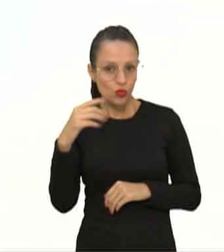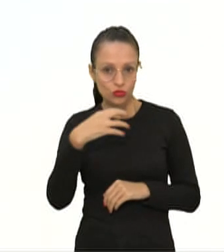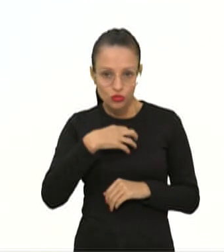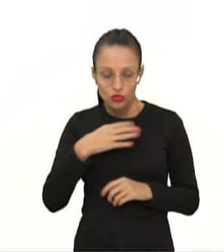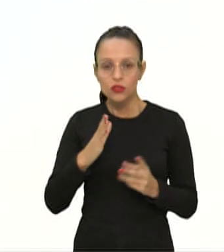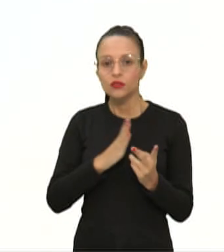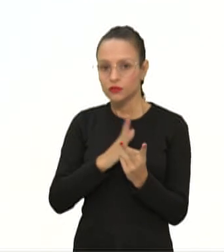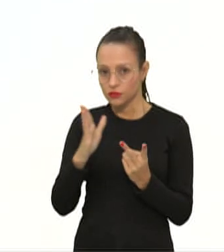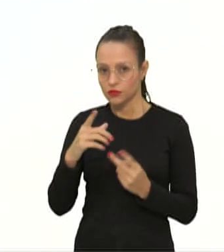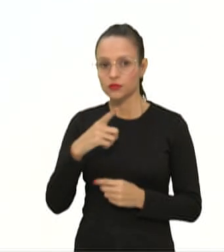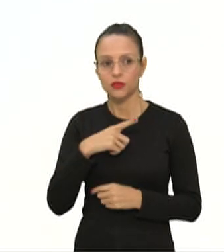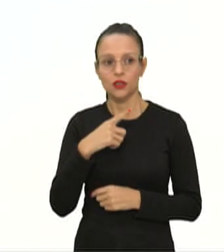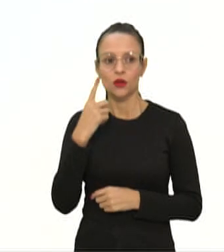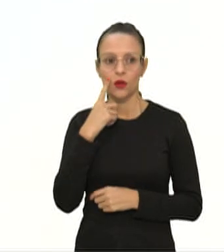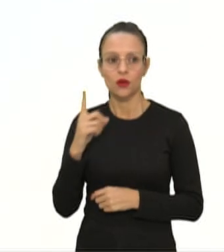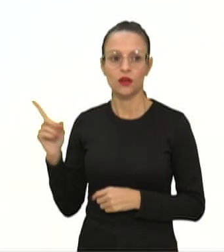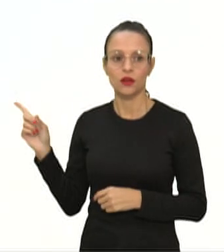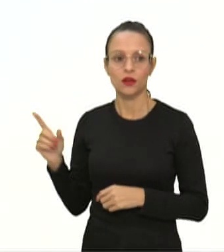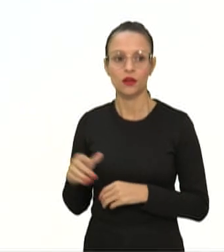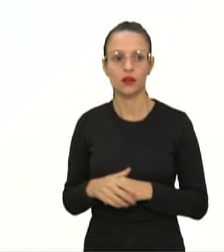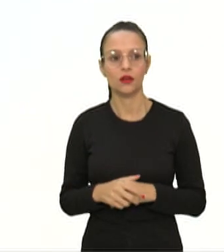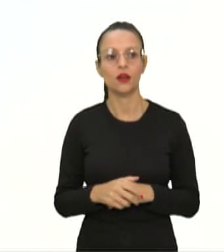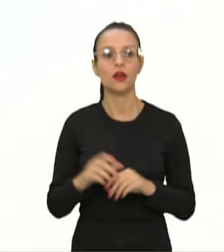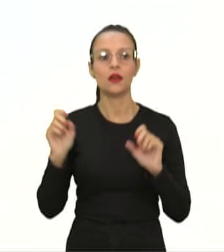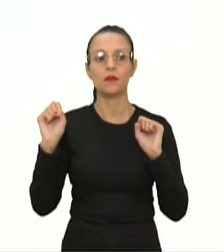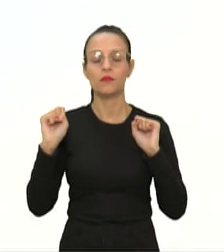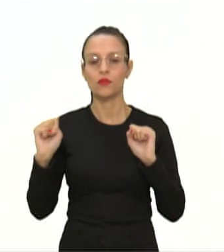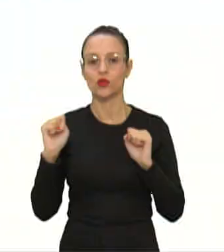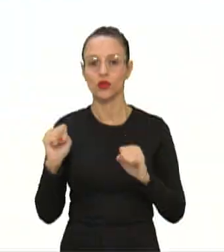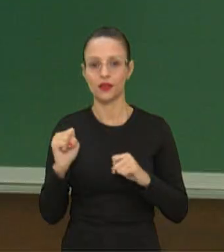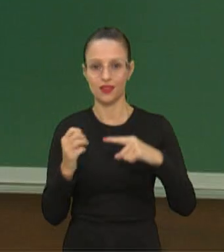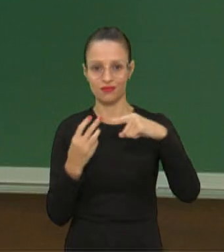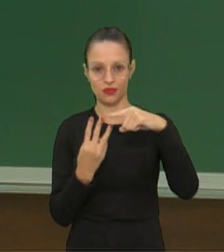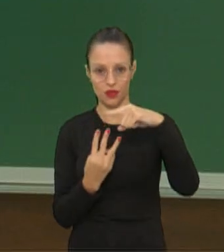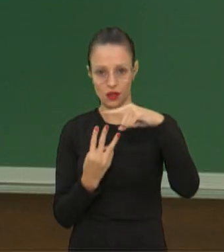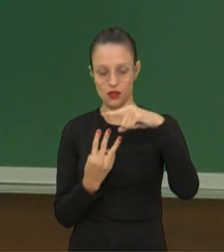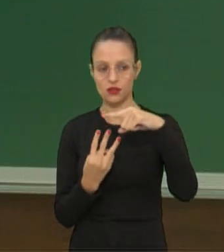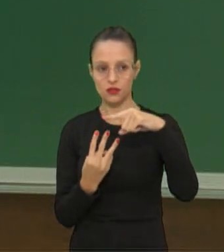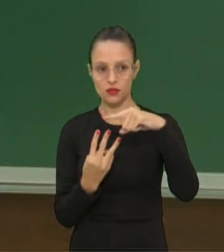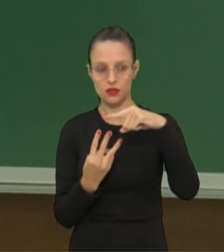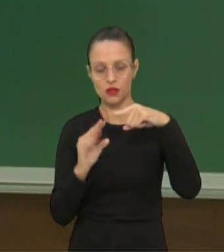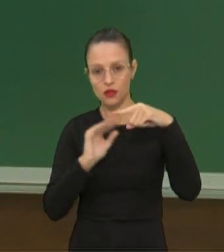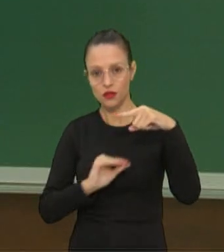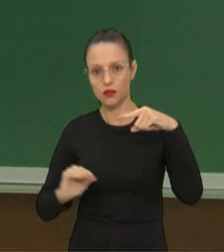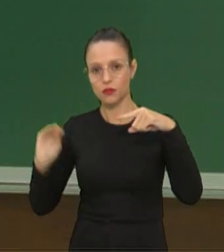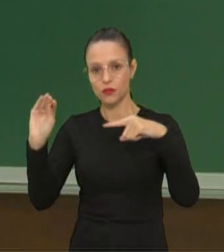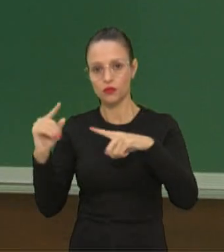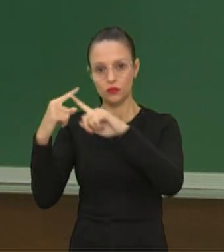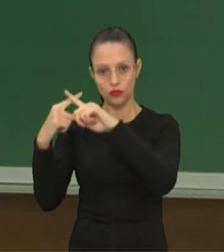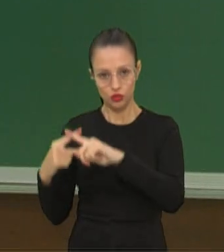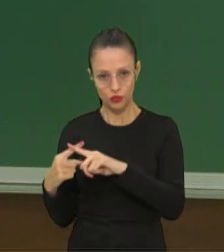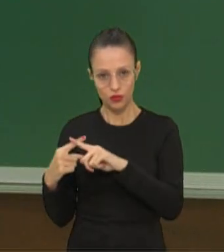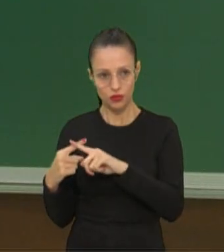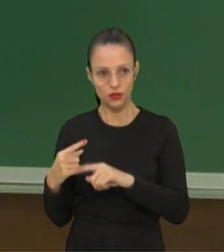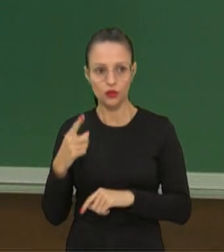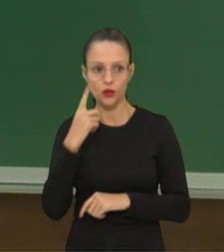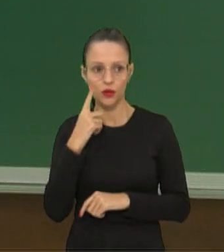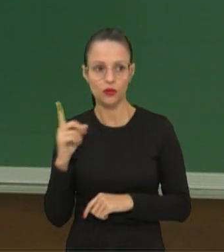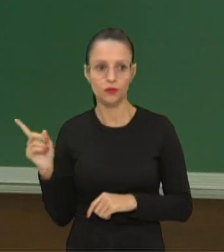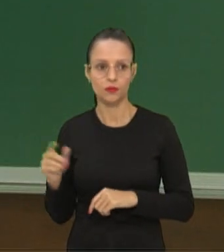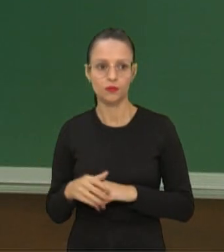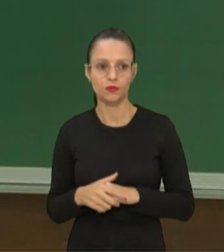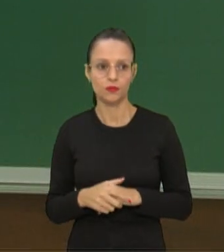fazer? Tem outro jeito de fazer, dá uma olhada. Eu poderia pegar esse 3 que está dividindo e passar para o outro lado multiplicando. Confere comigo.